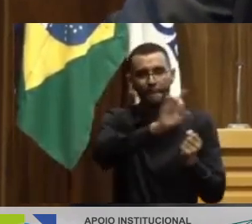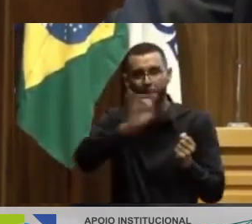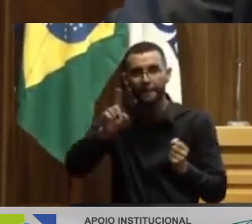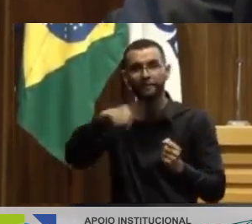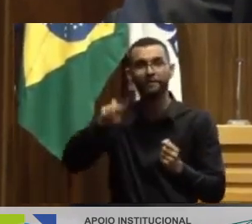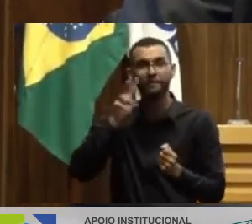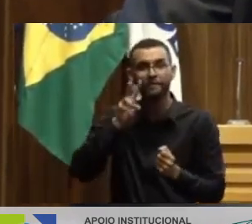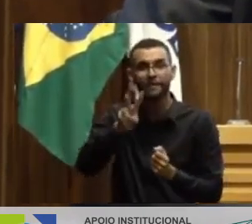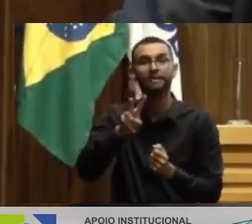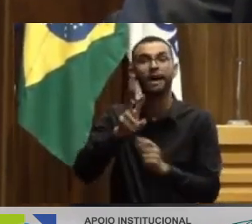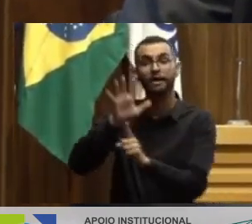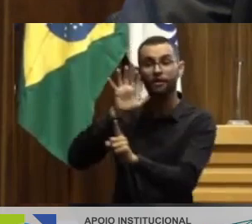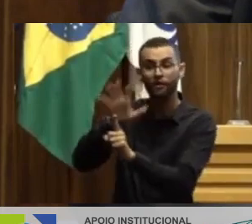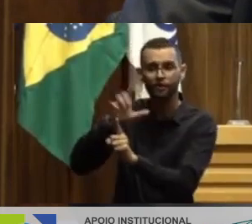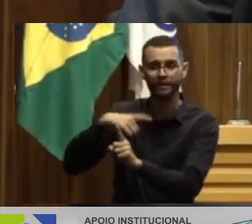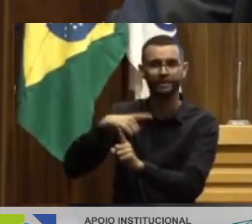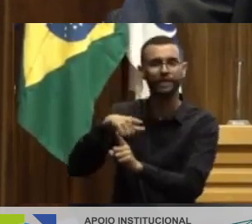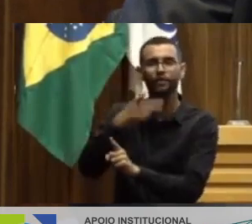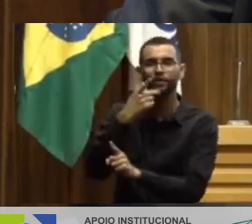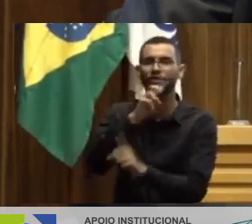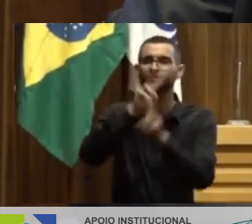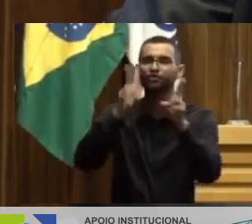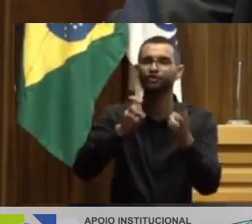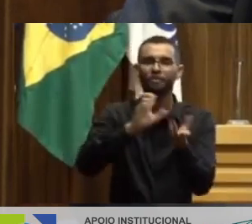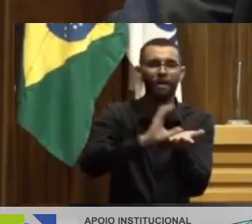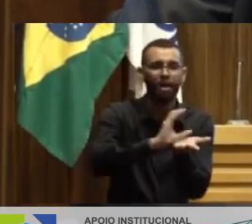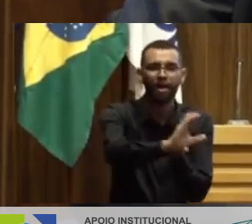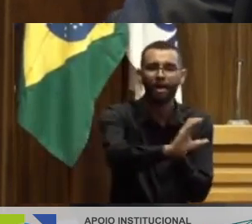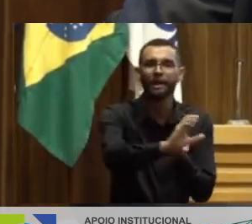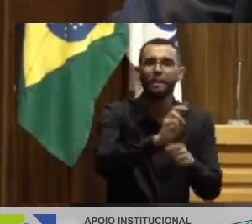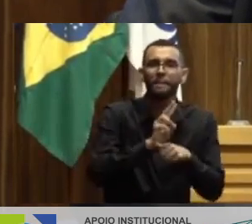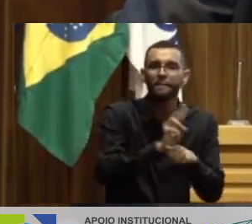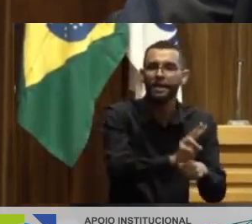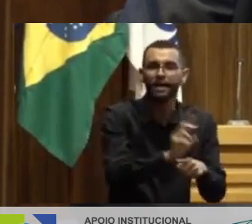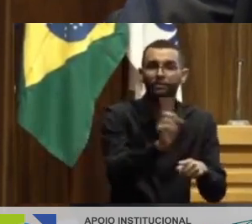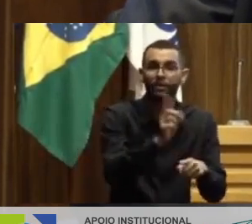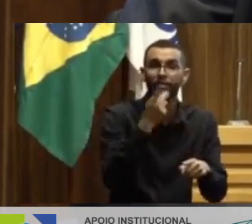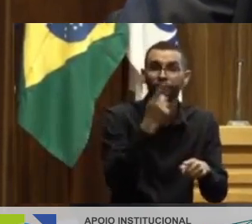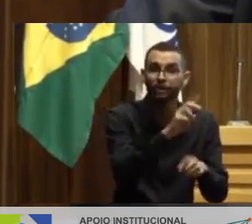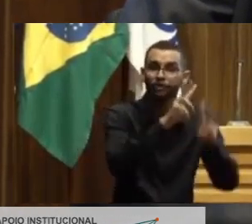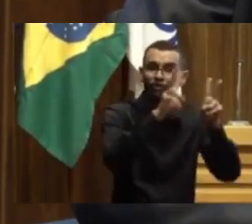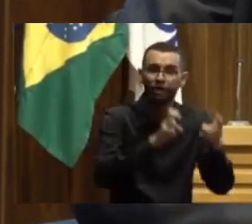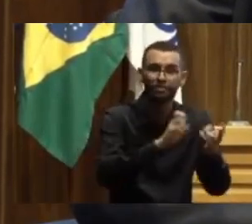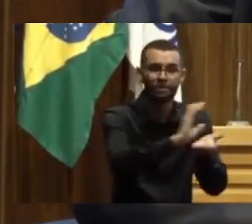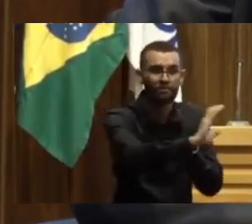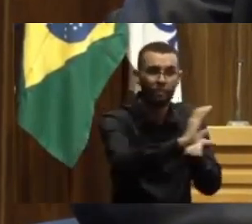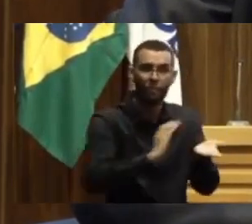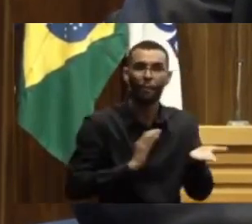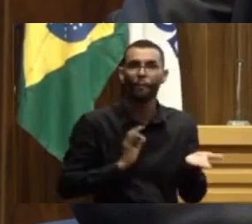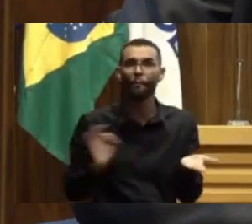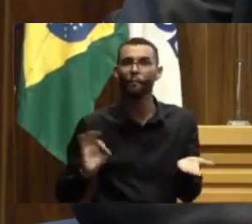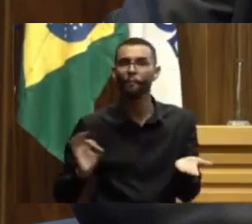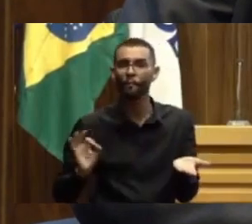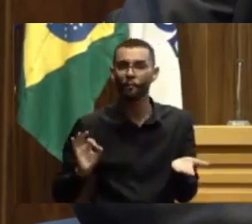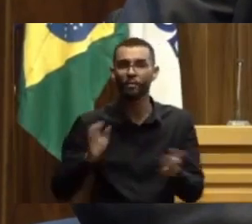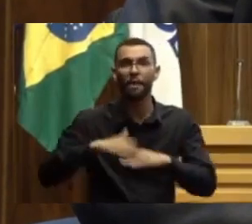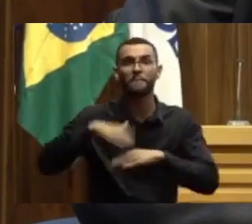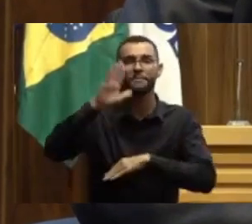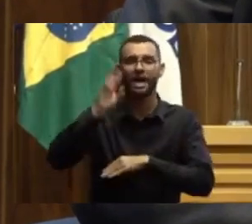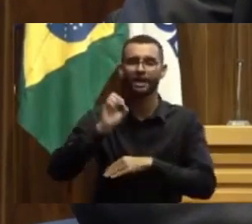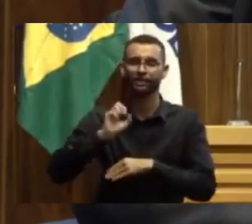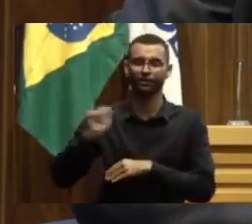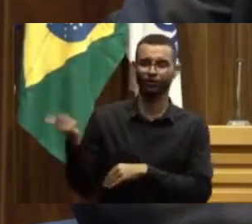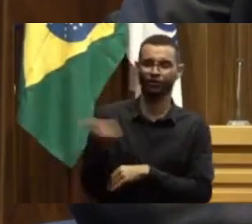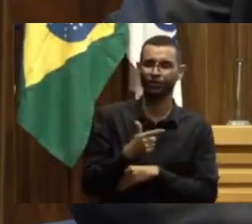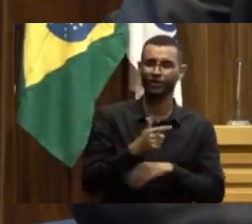tem. Eu não estou falando de crédito subsidiado, eu estou falando de subsídio não reembolsável. É muito mais do que crédito.